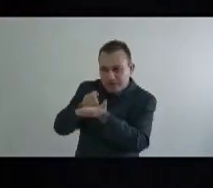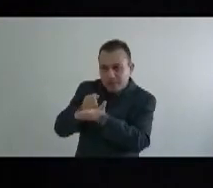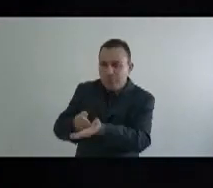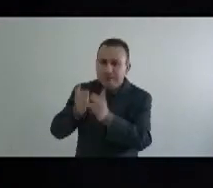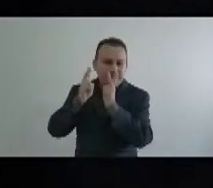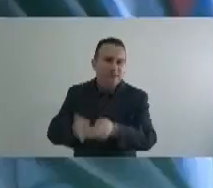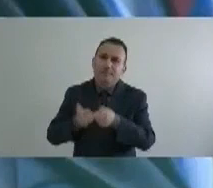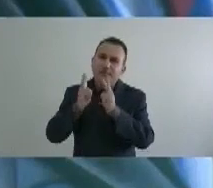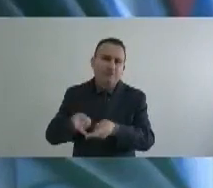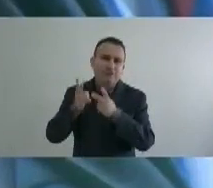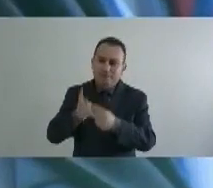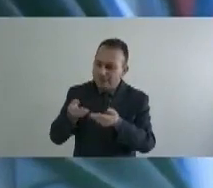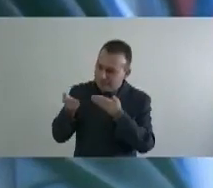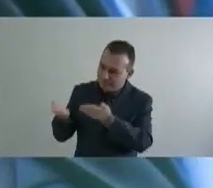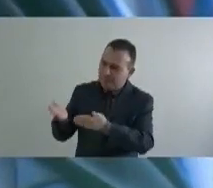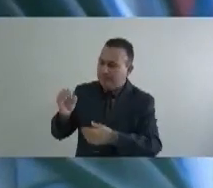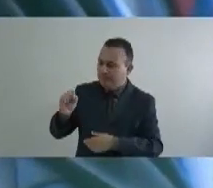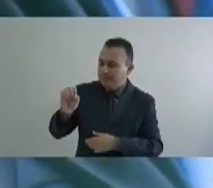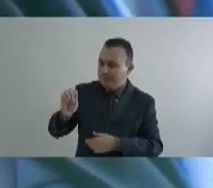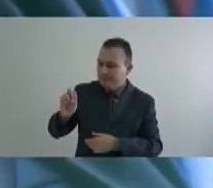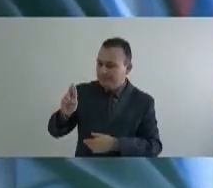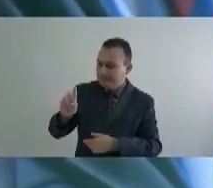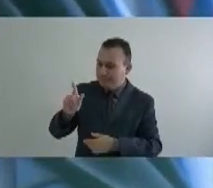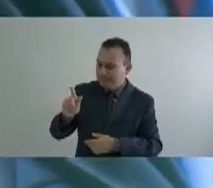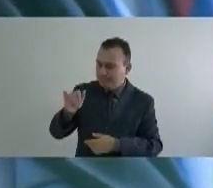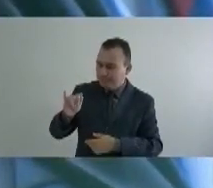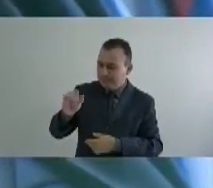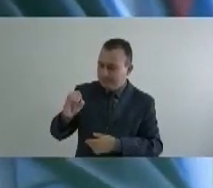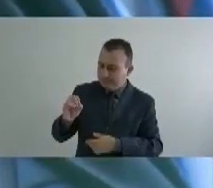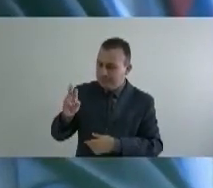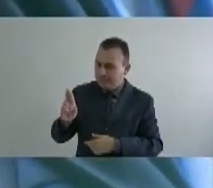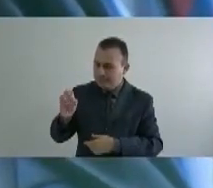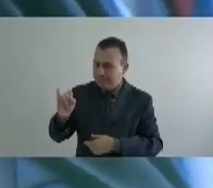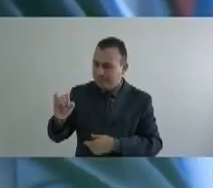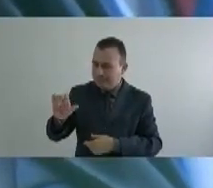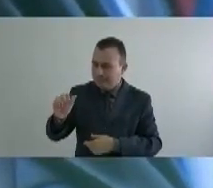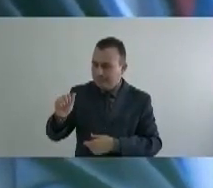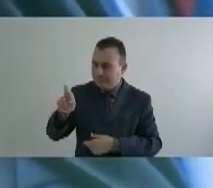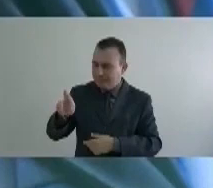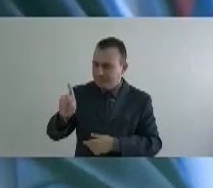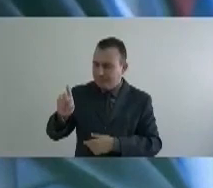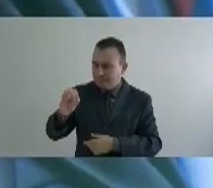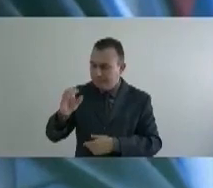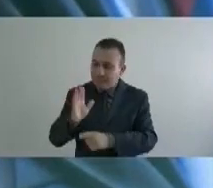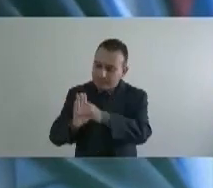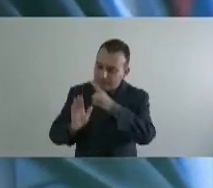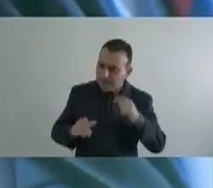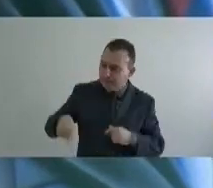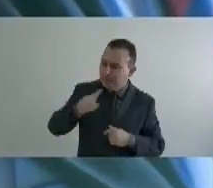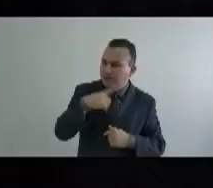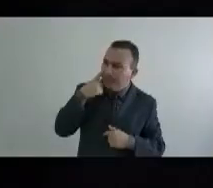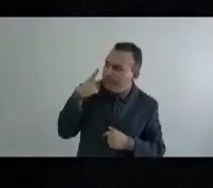conselheiro Sérgio Ricardo. É emocionante, depois de ver parte da sua história, comungar com